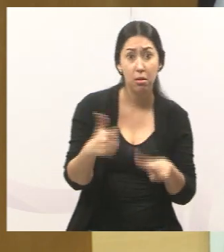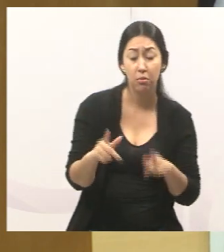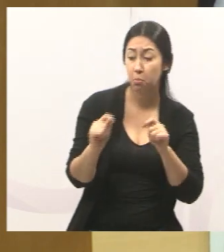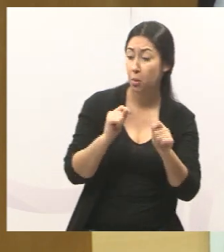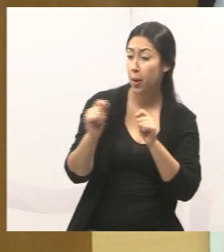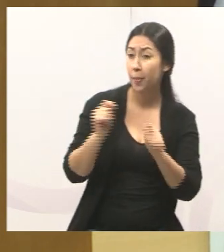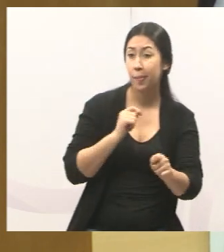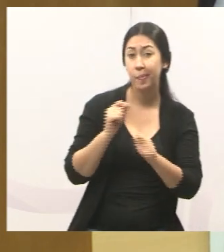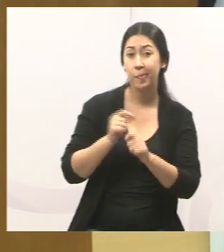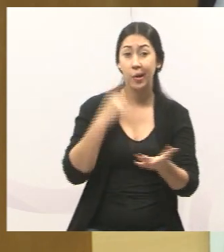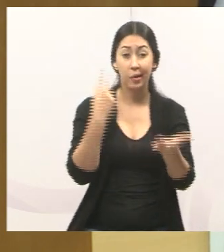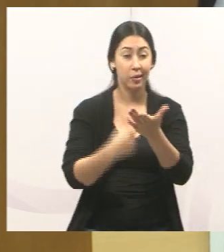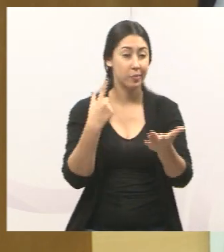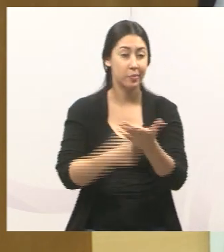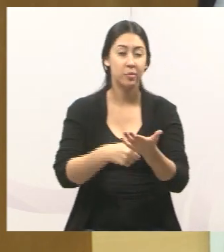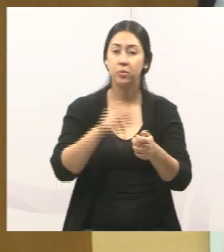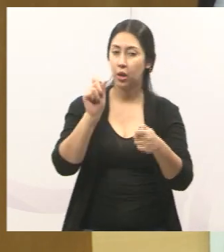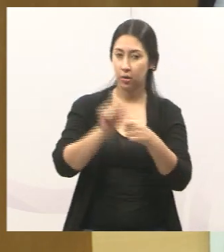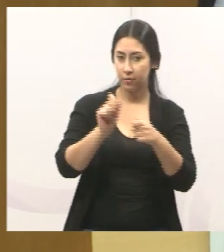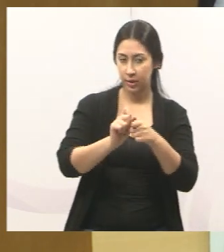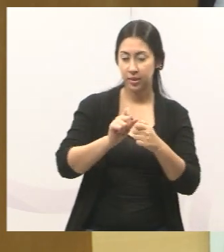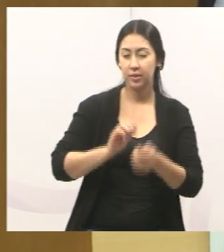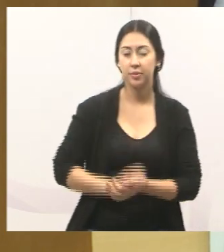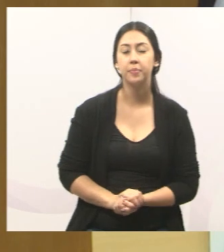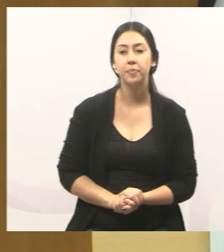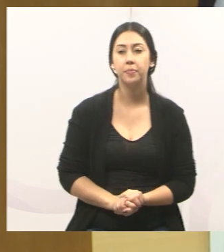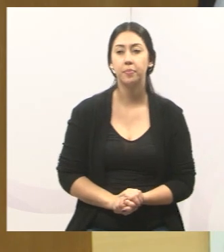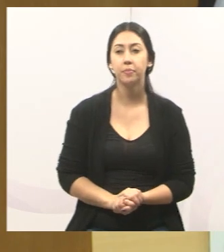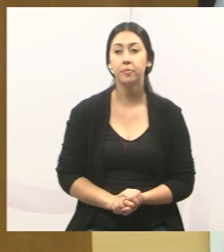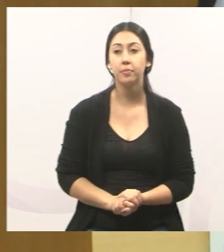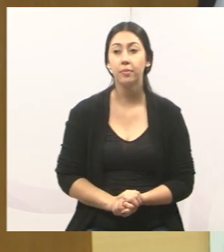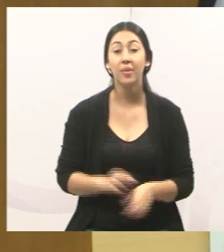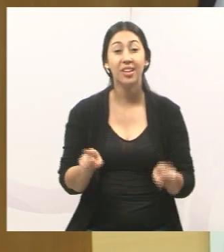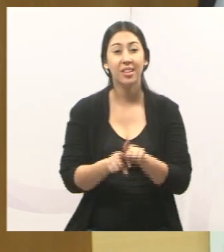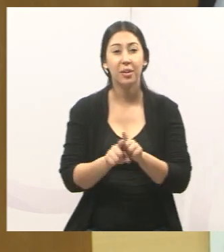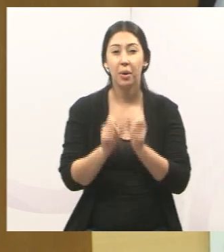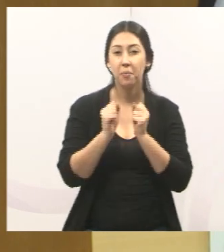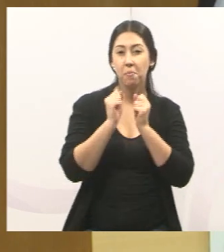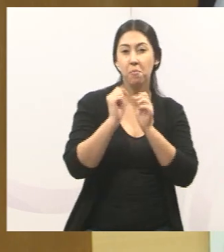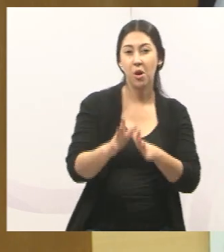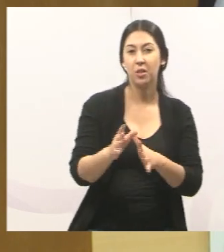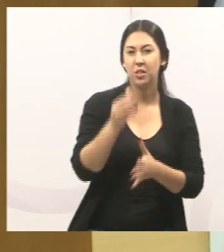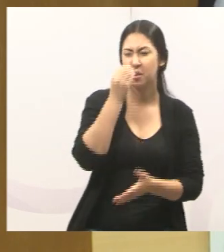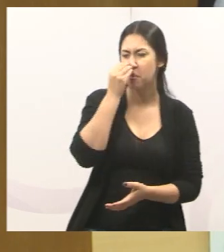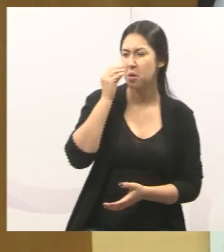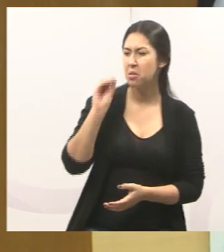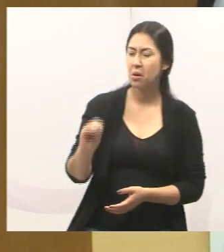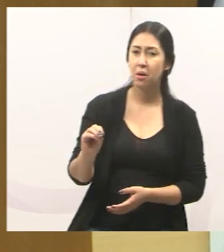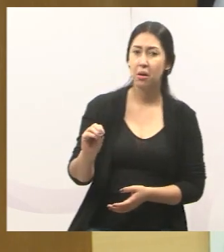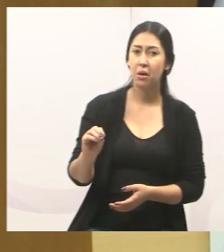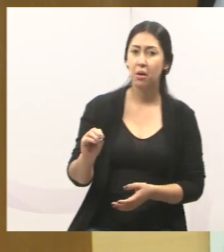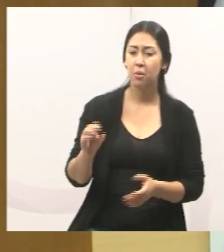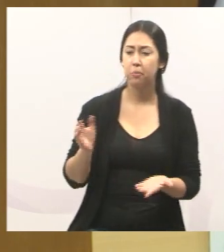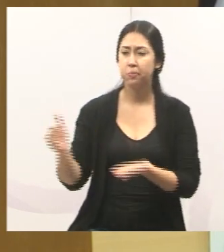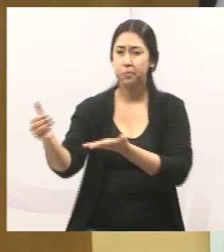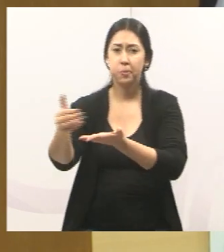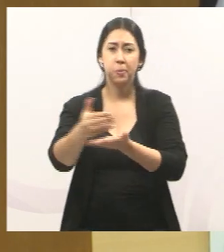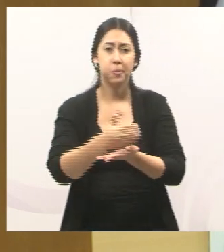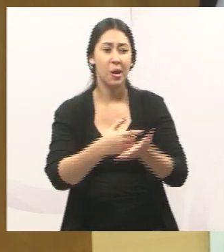honrar os compromissos a curto prazo. Ato de renúncia de receita sem observar a Lei de